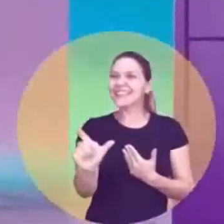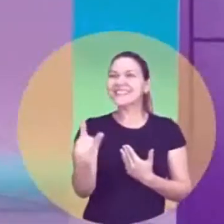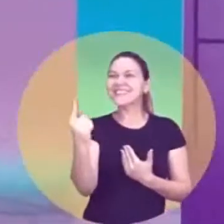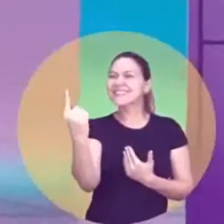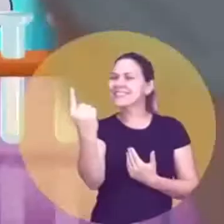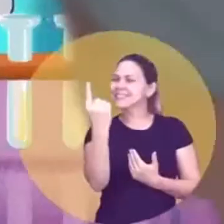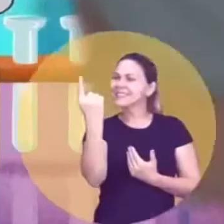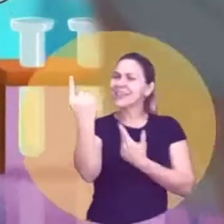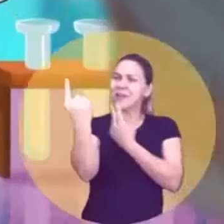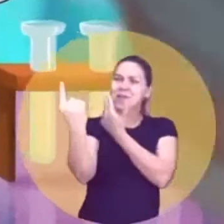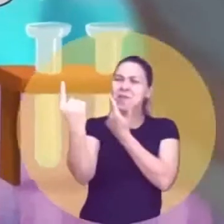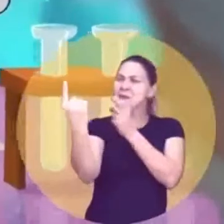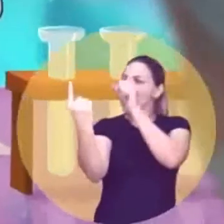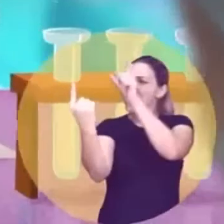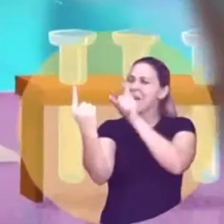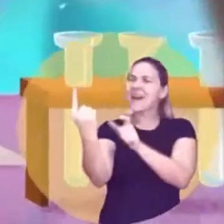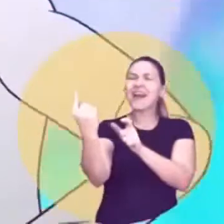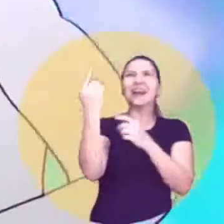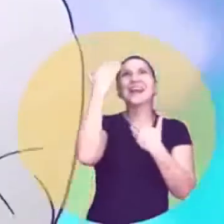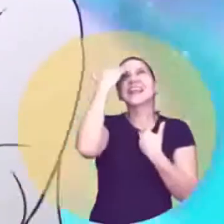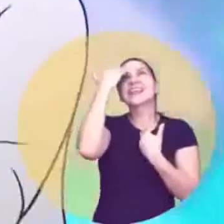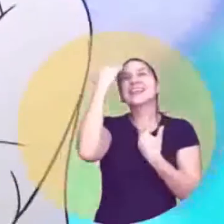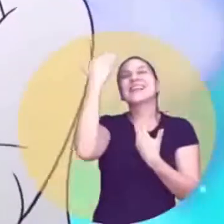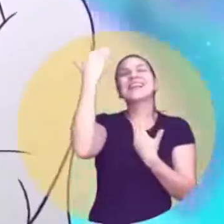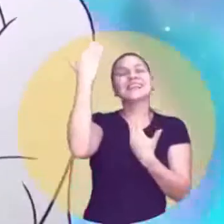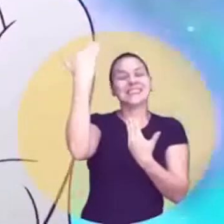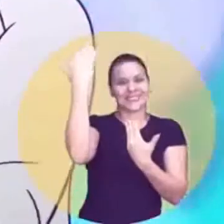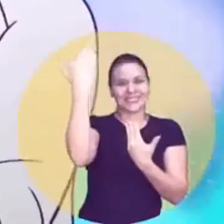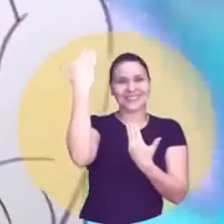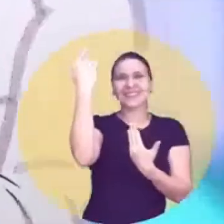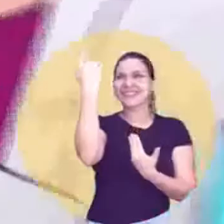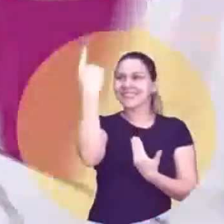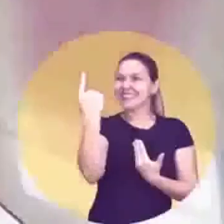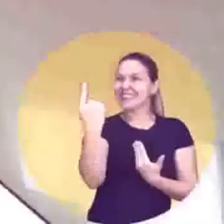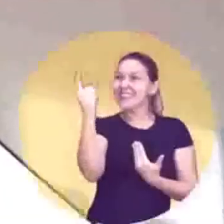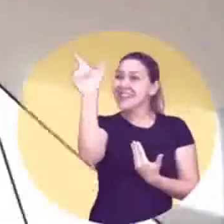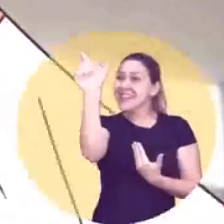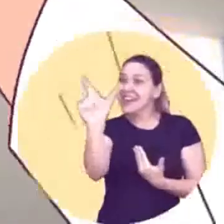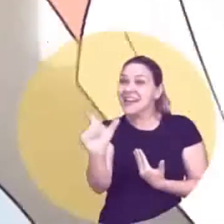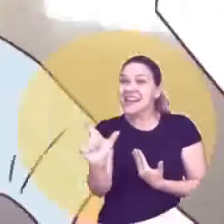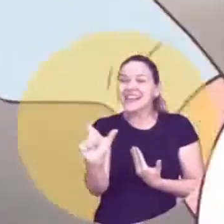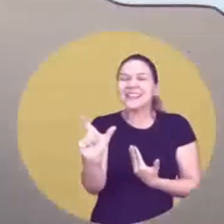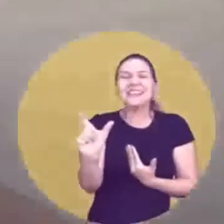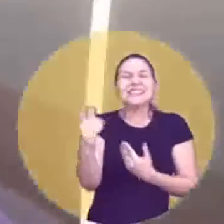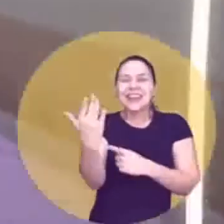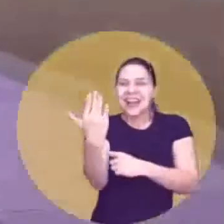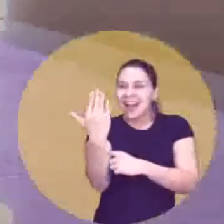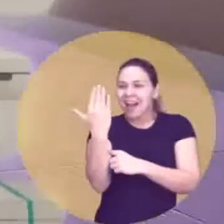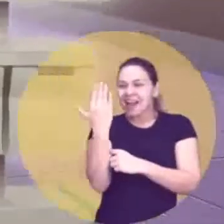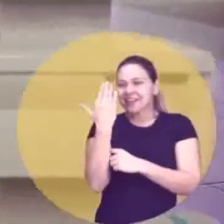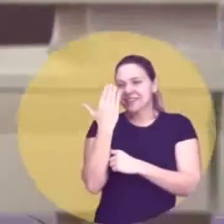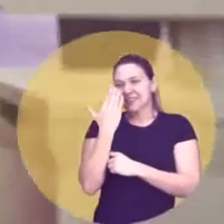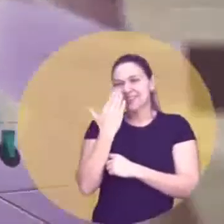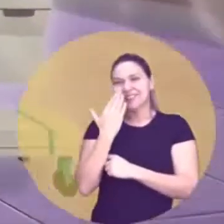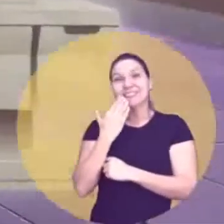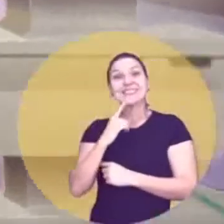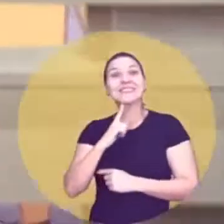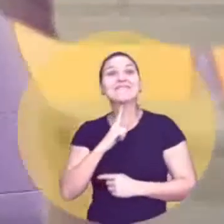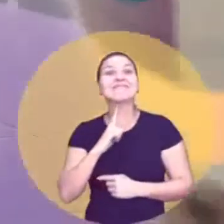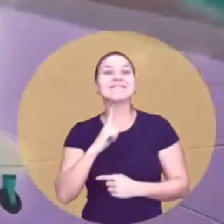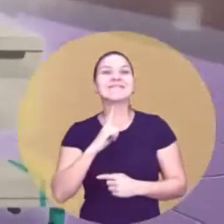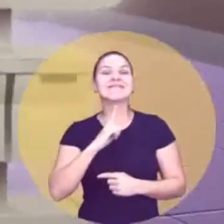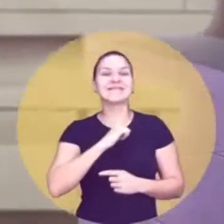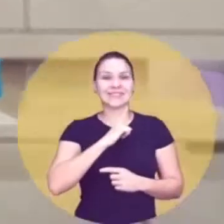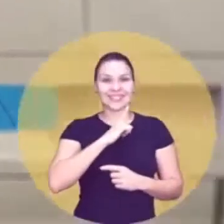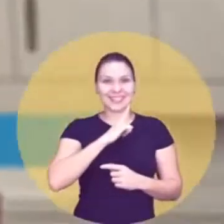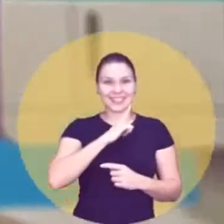Agradeço que há alguém como você. Agradeço que há quem ajude a